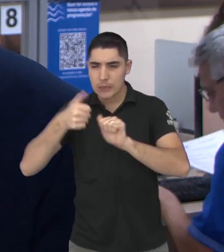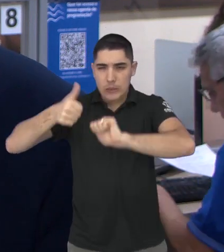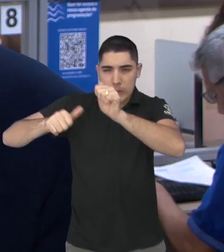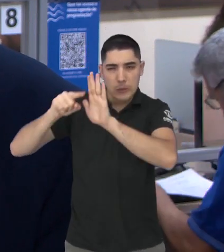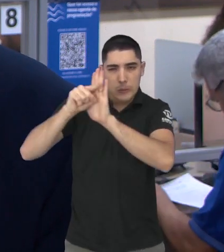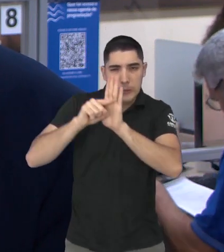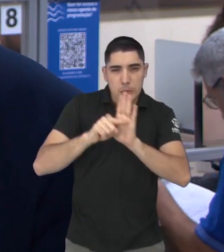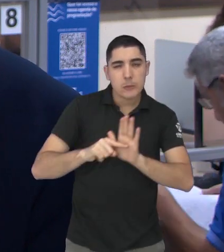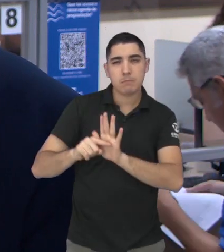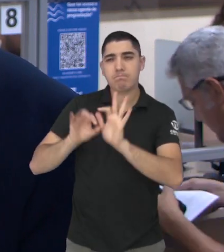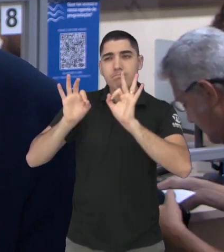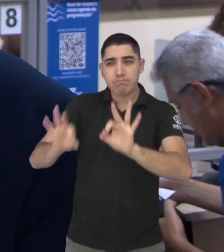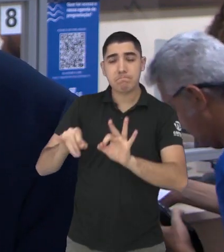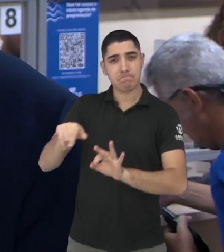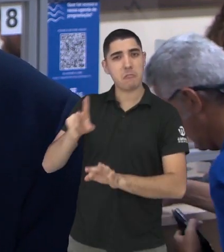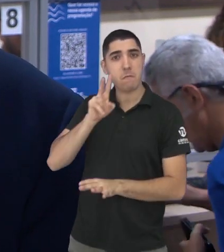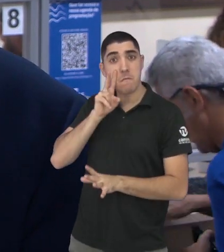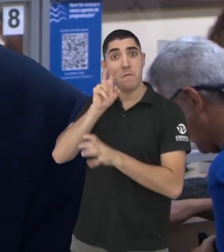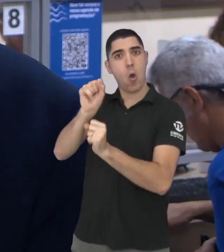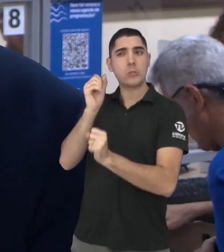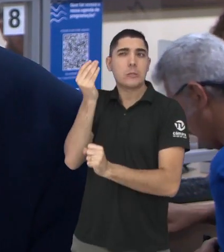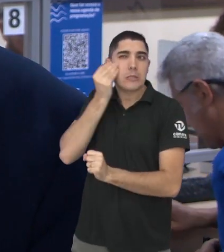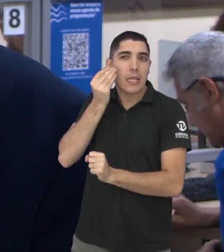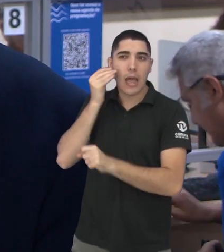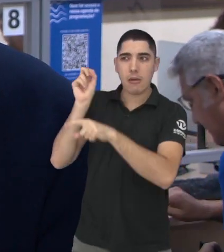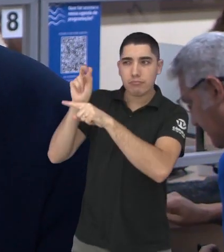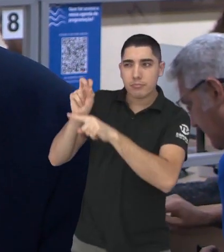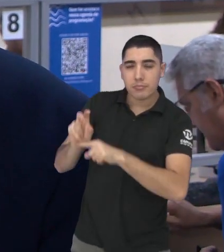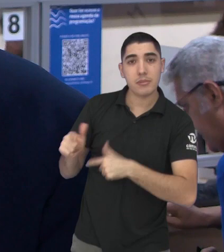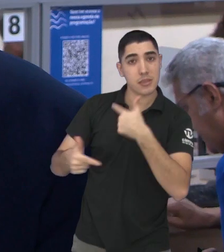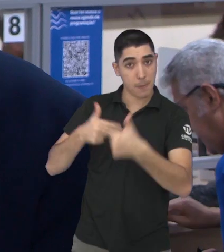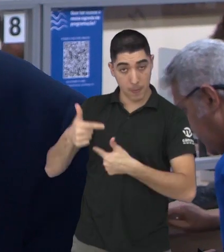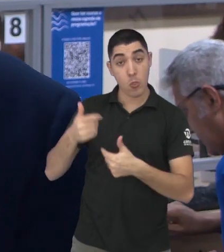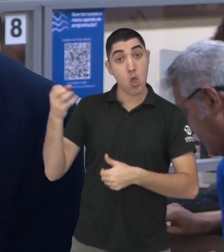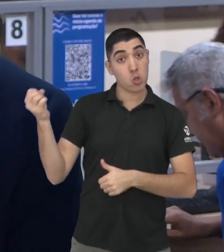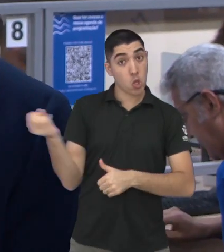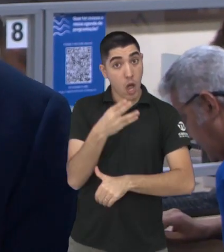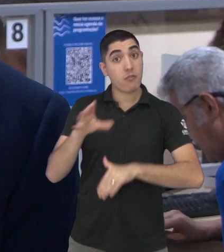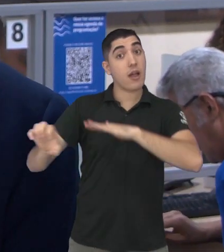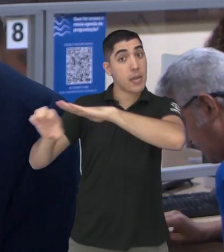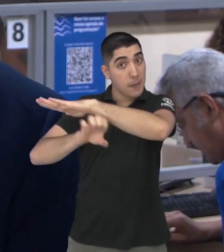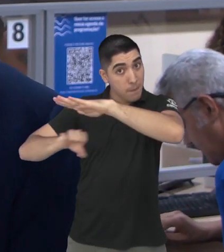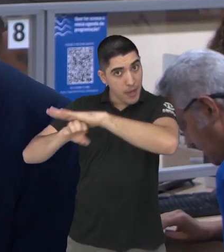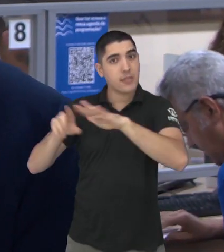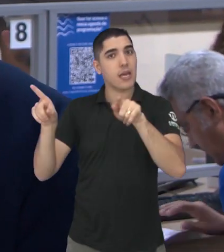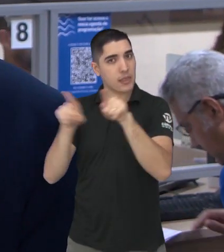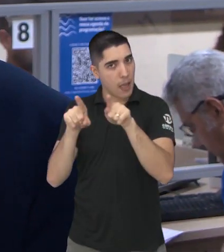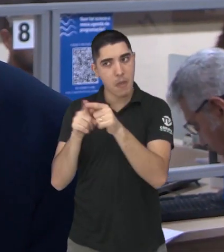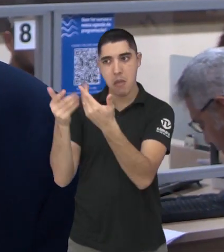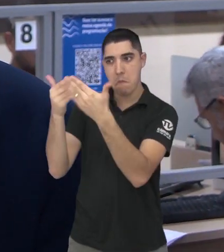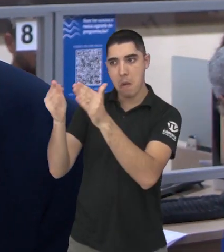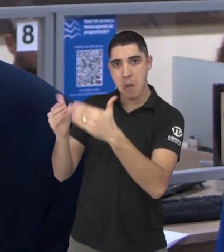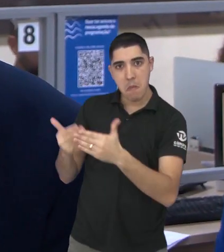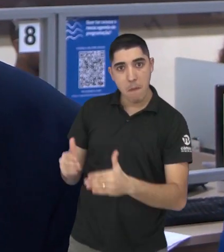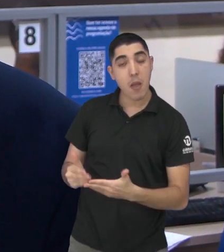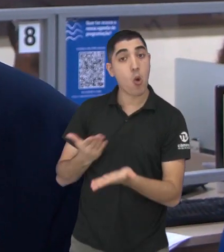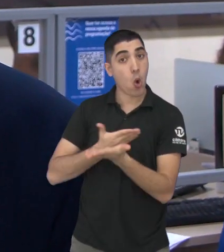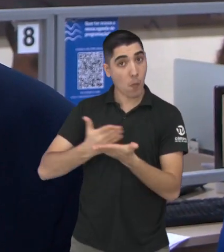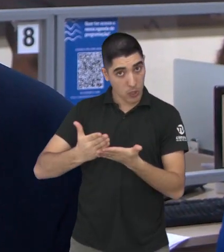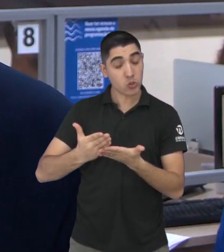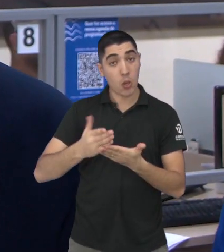vem realmente mostrando muita resiliência e pulsando forte tanto de novos Empreendimentos que têm se dirigido